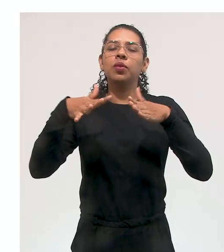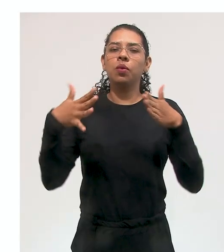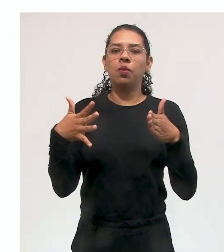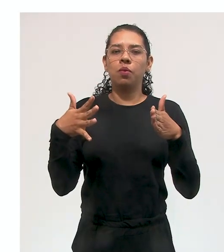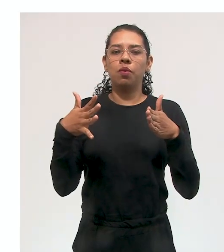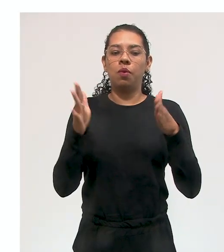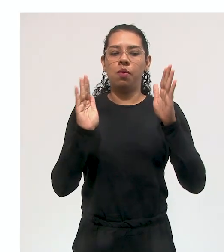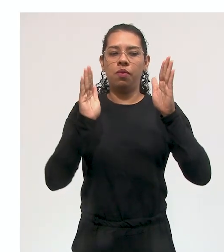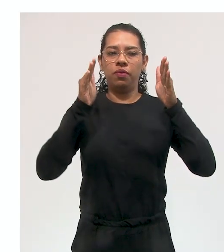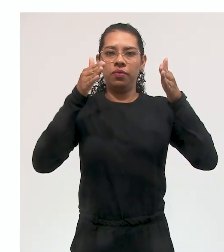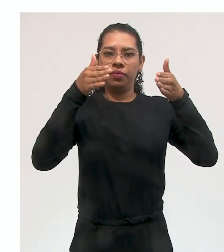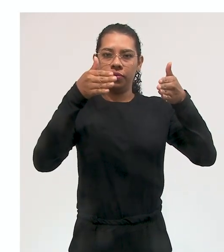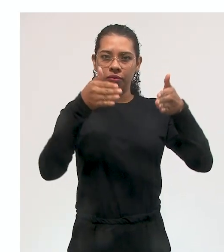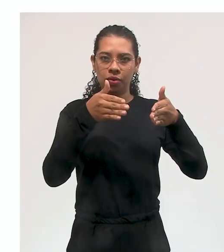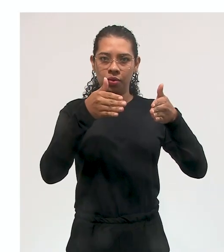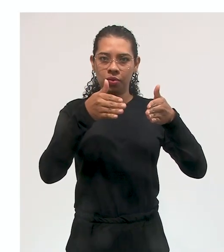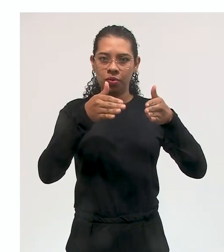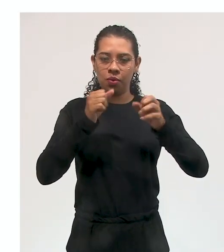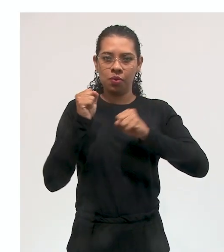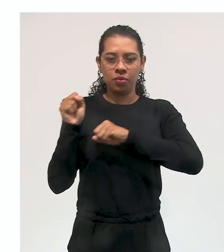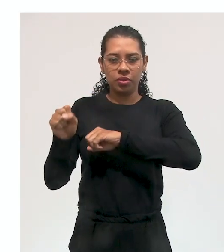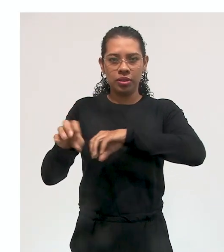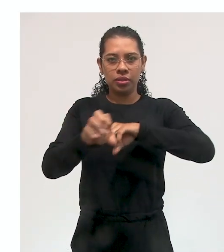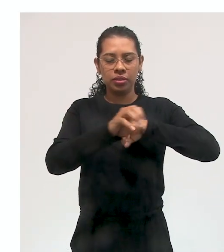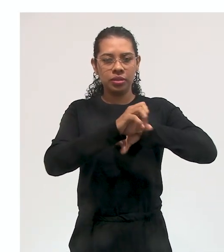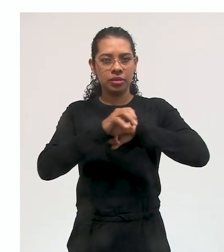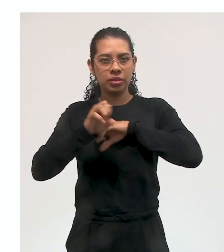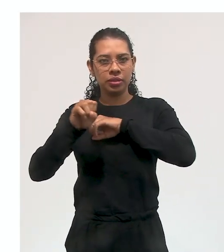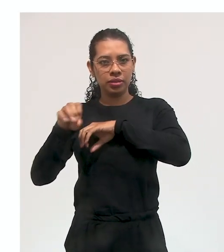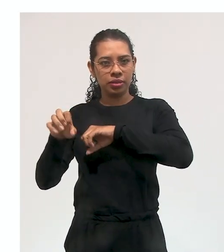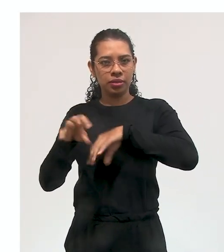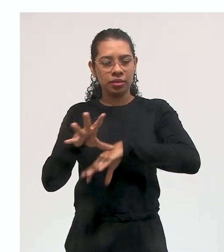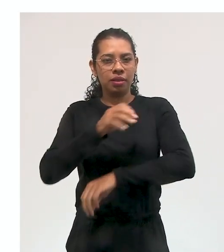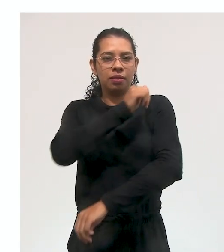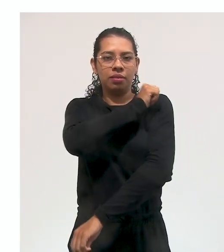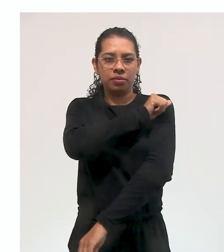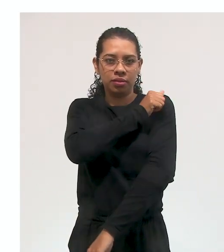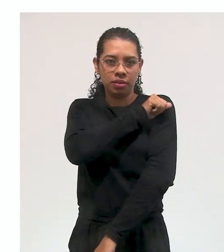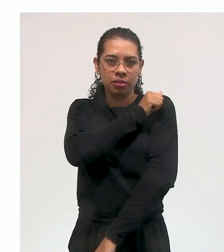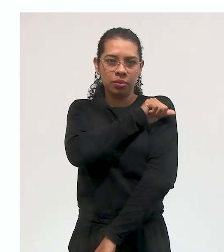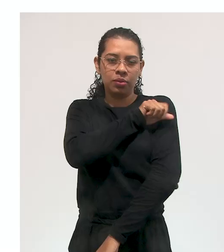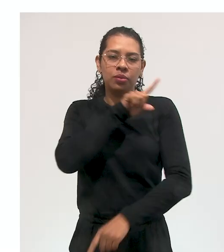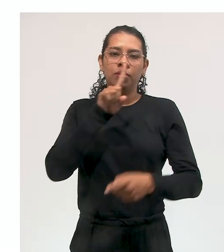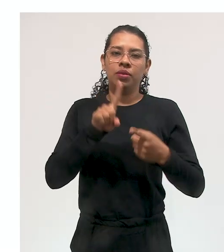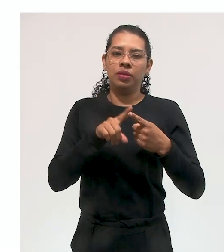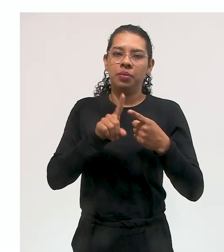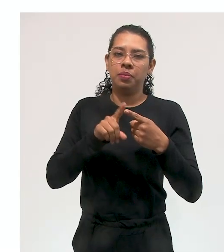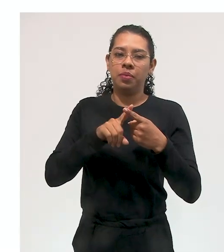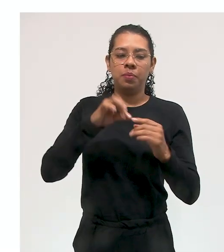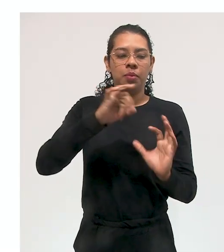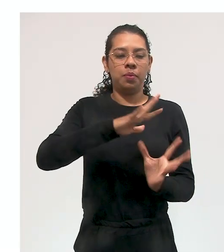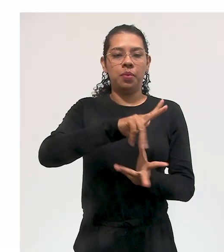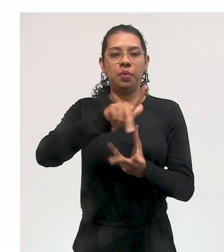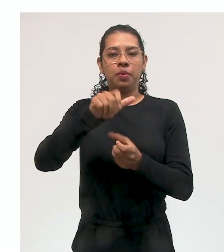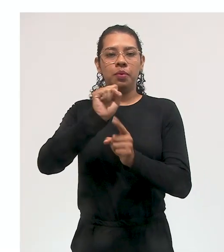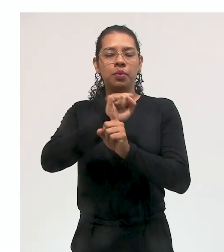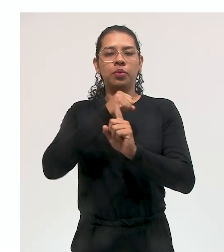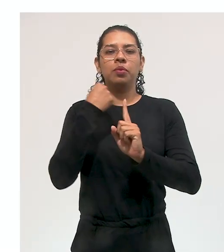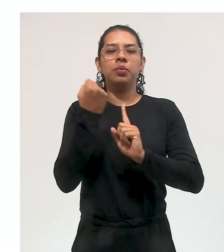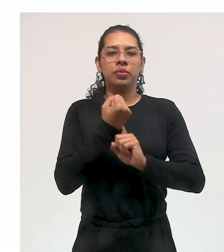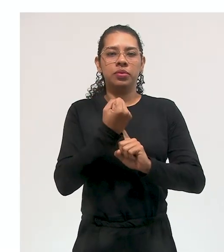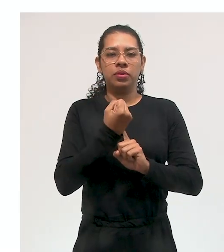atos educativos? Ou seja, o ato de produzir direta e intencionalmente a cada indivíduo singular a humanidade é produzida